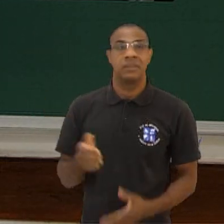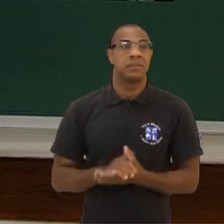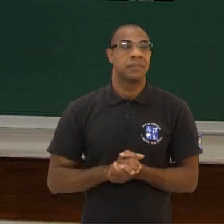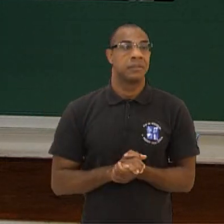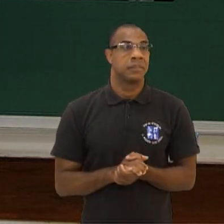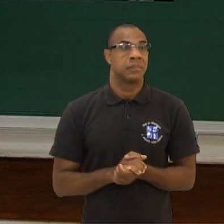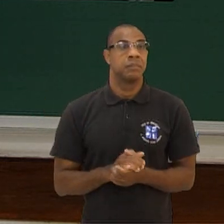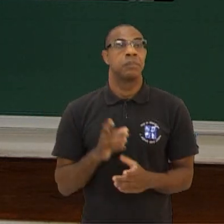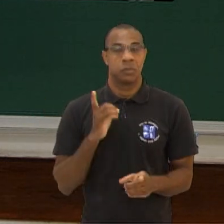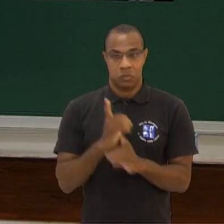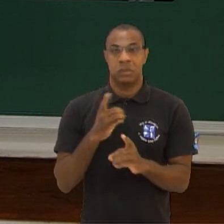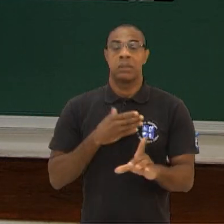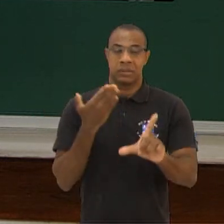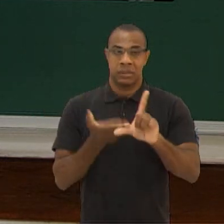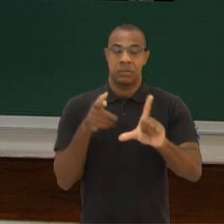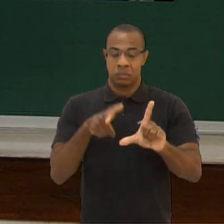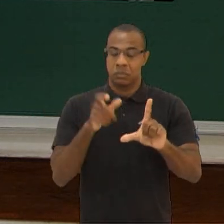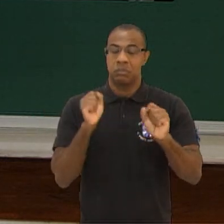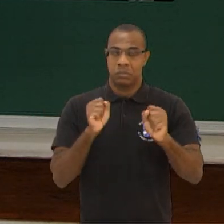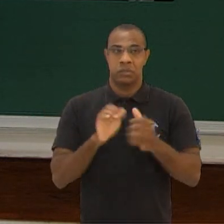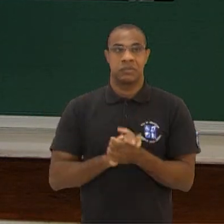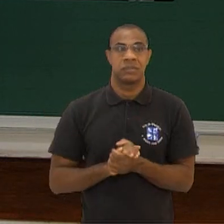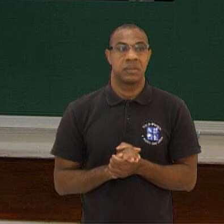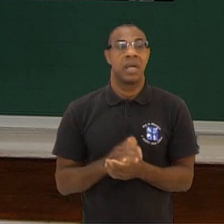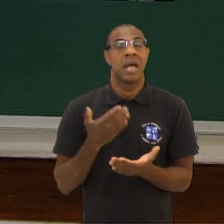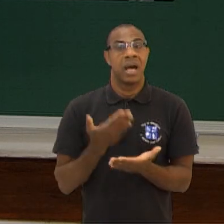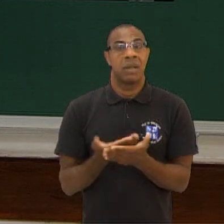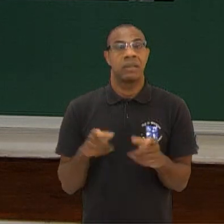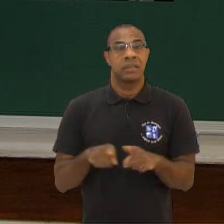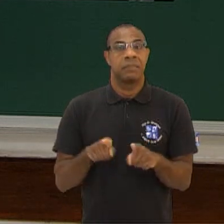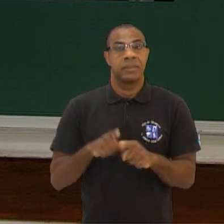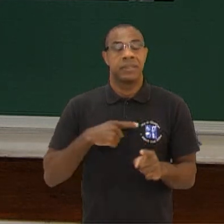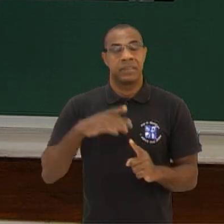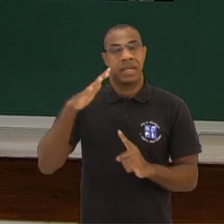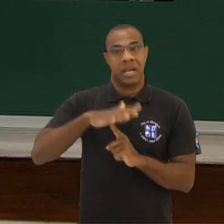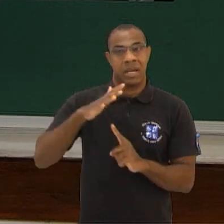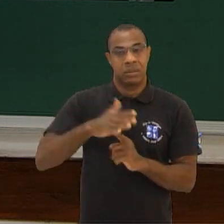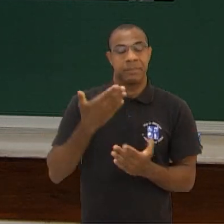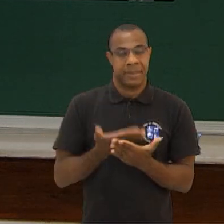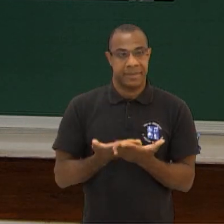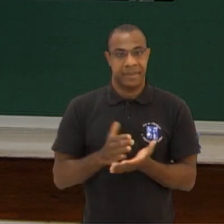ok? Que vai estar lá disponível para você a aula. Também no site Aula Paraná, você